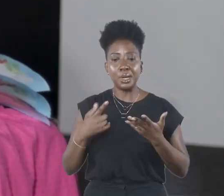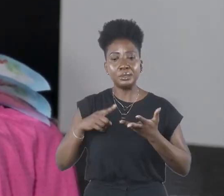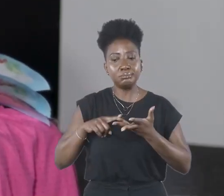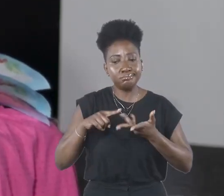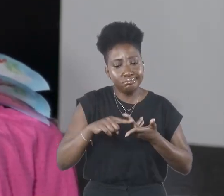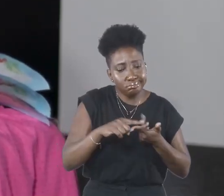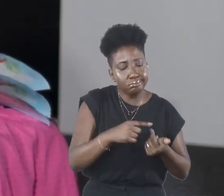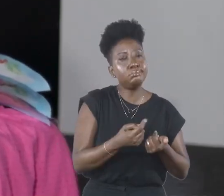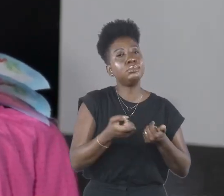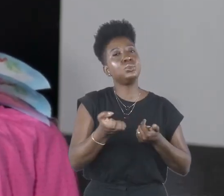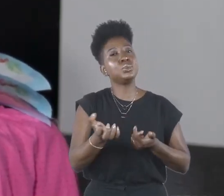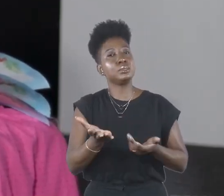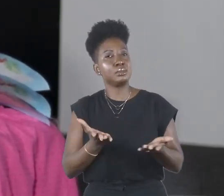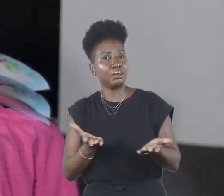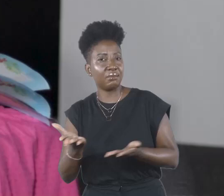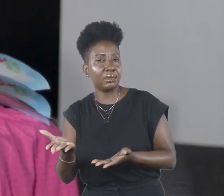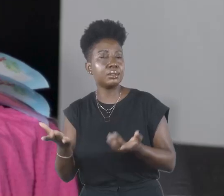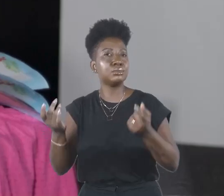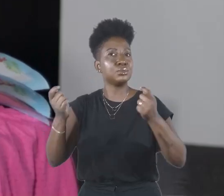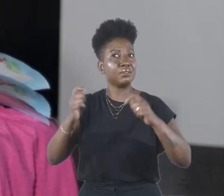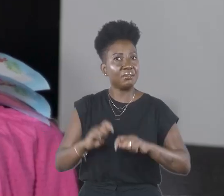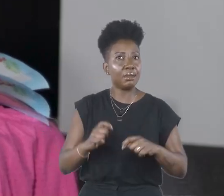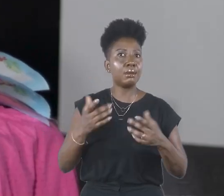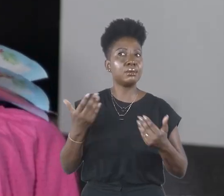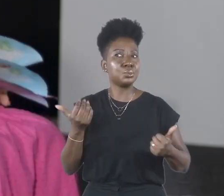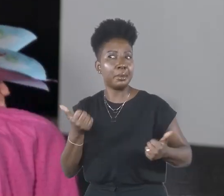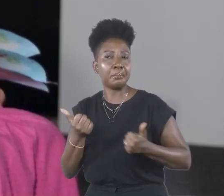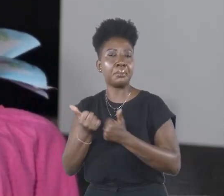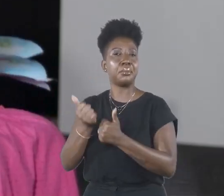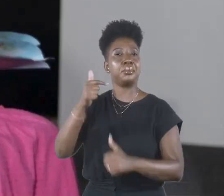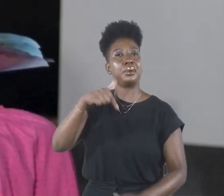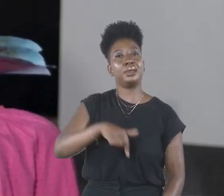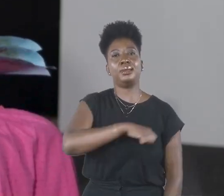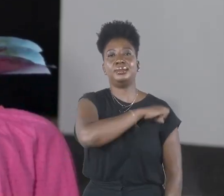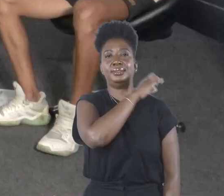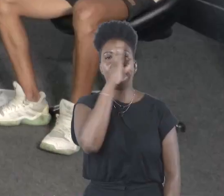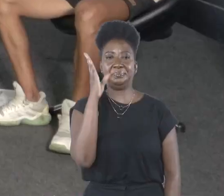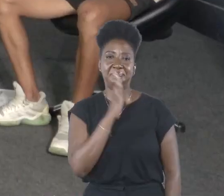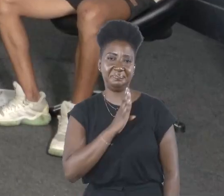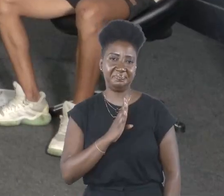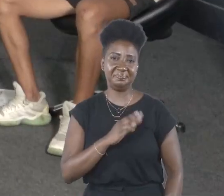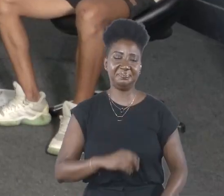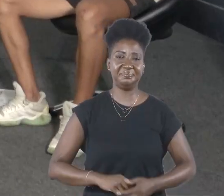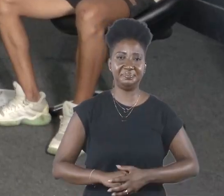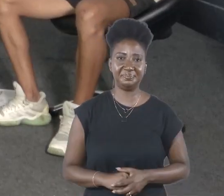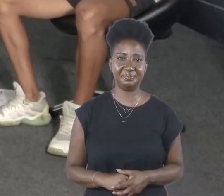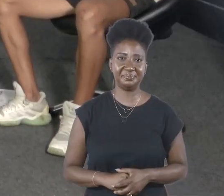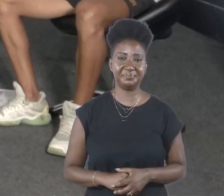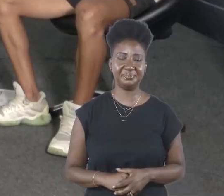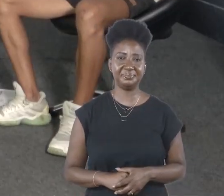são os serviços que ela atua, que ela presta aqui no Brasil.